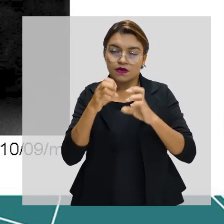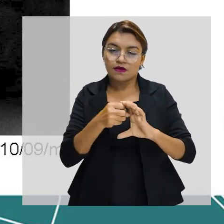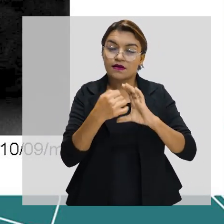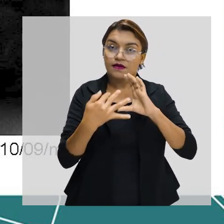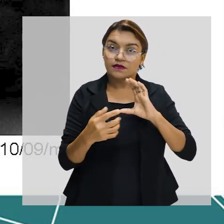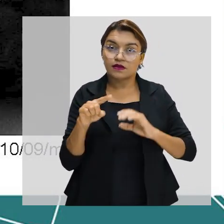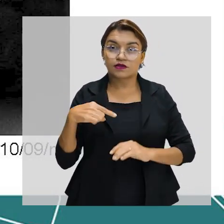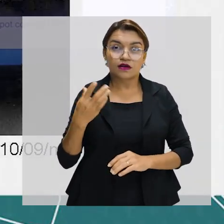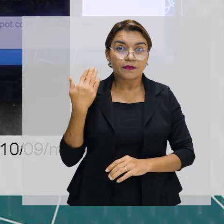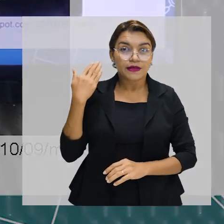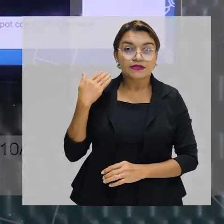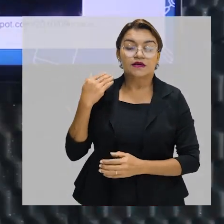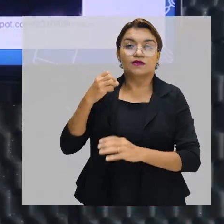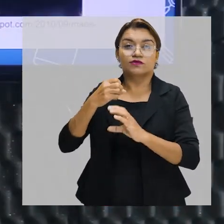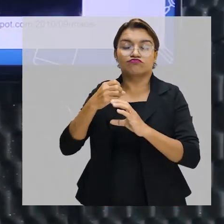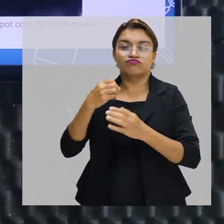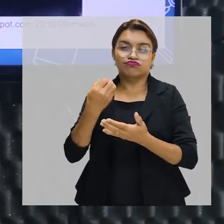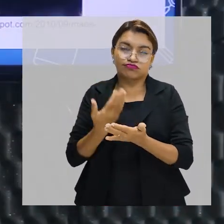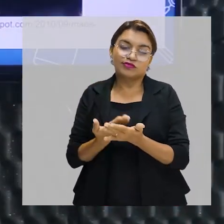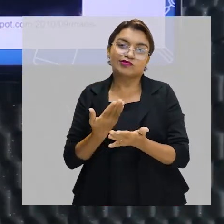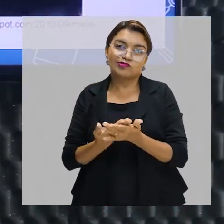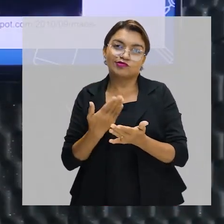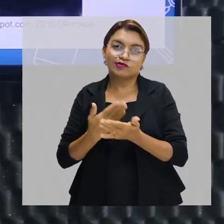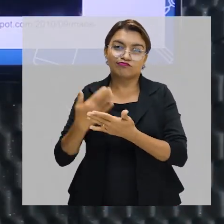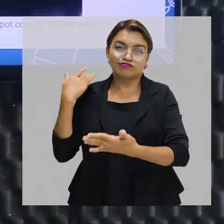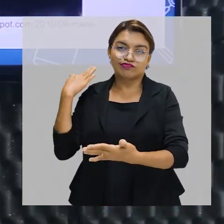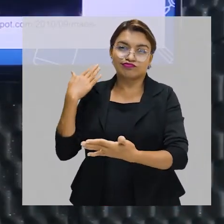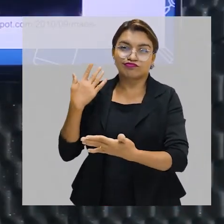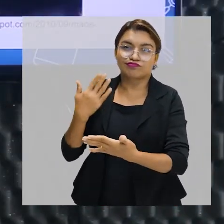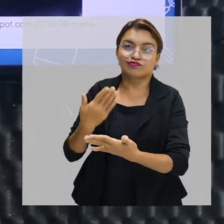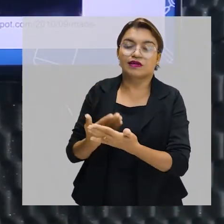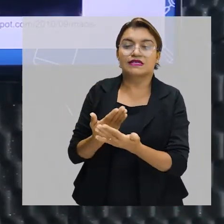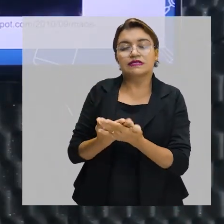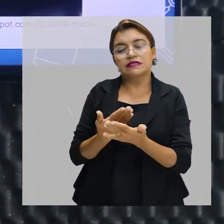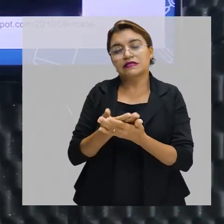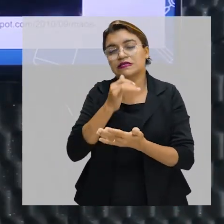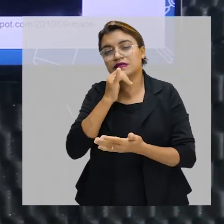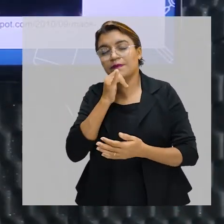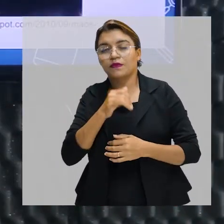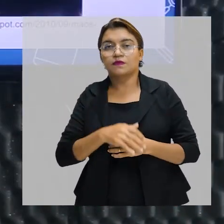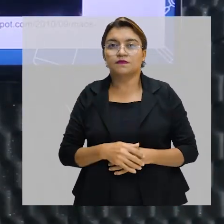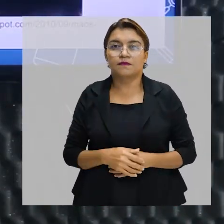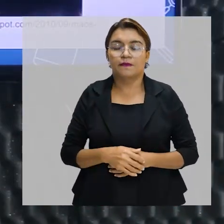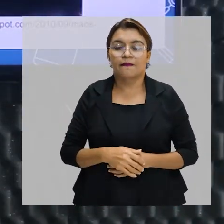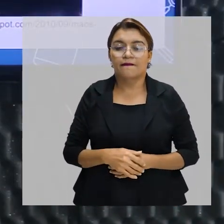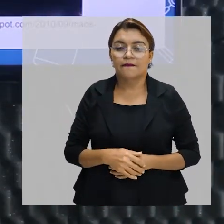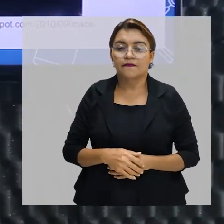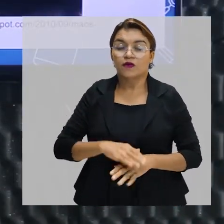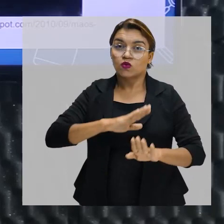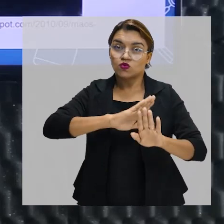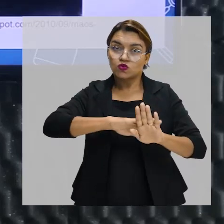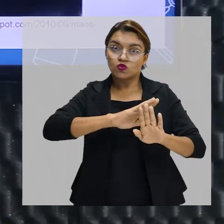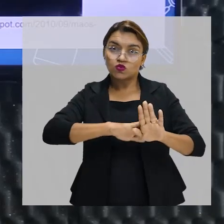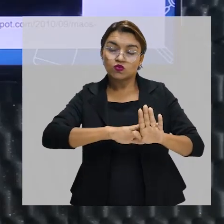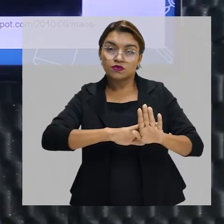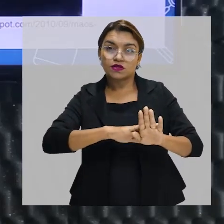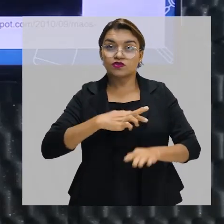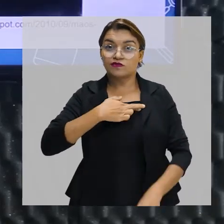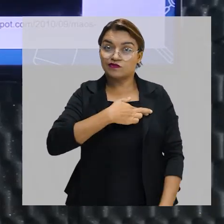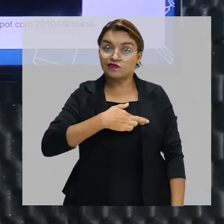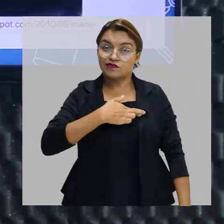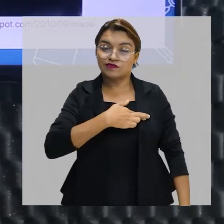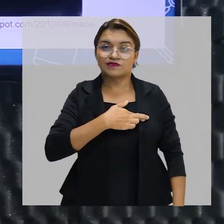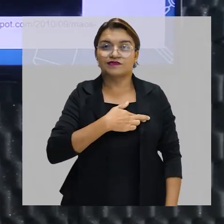nós já estudamos ao longo das nossas aulas, como, por exemplo, o subjetivismo romântico,